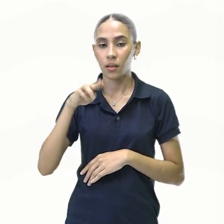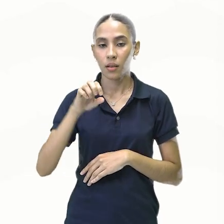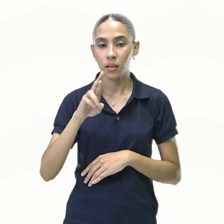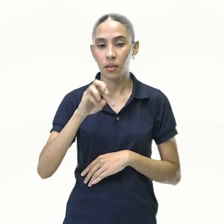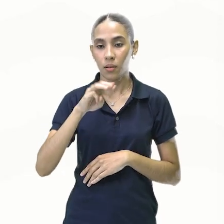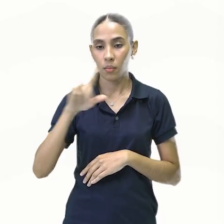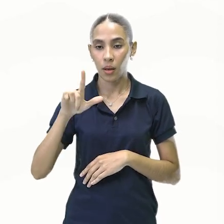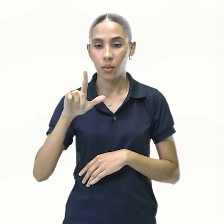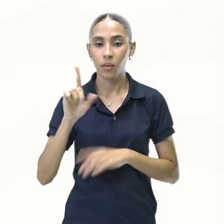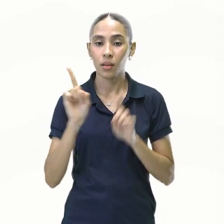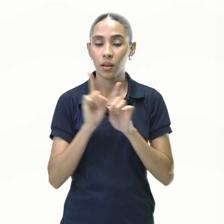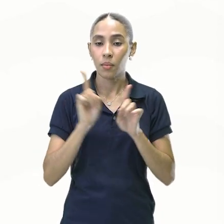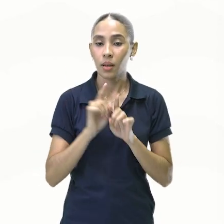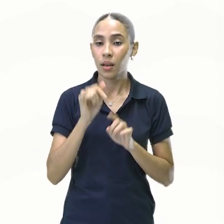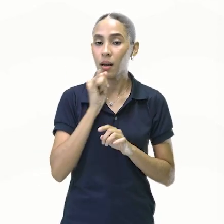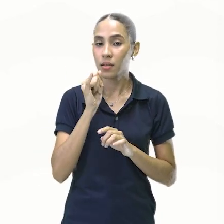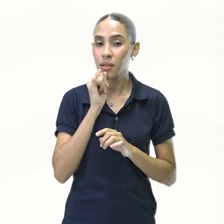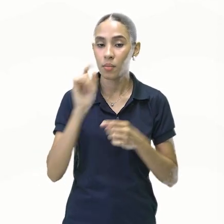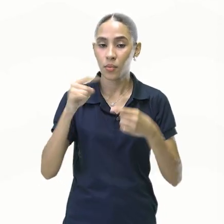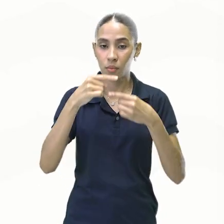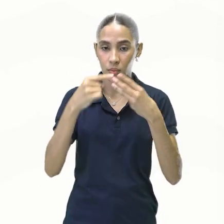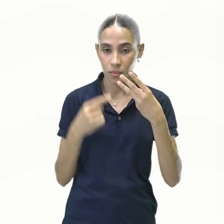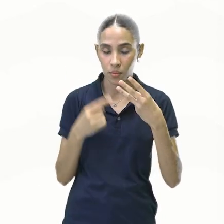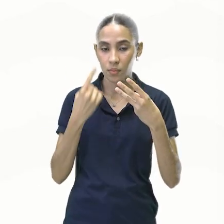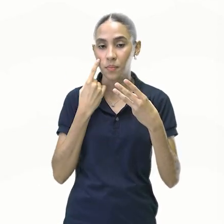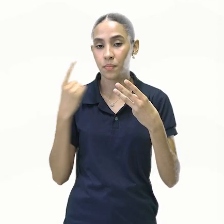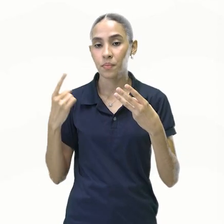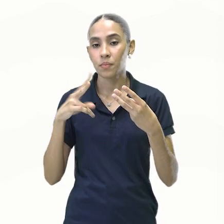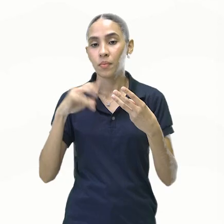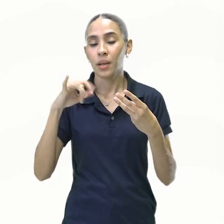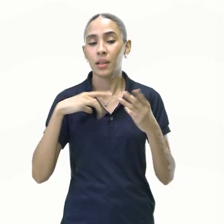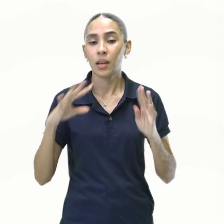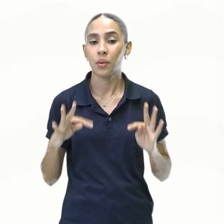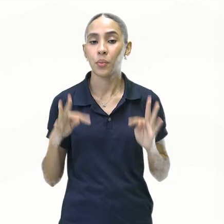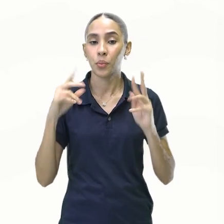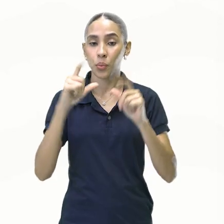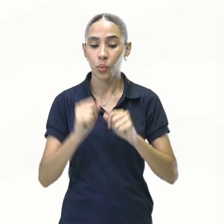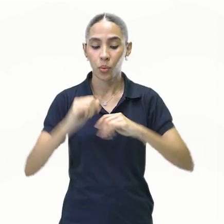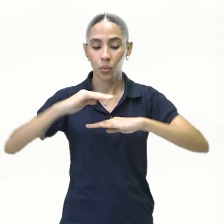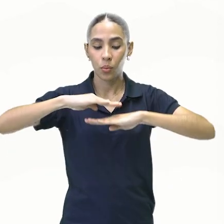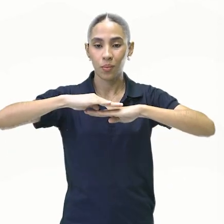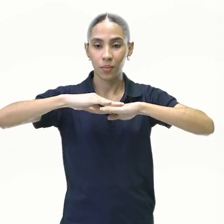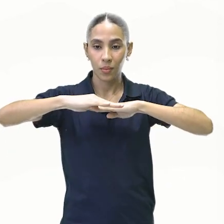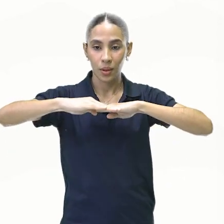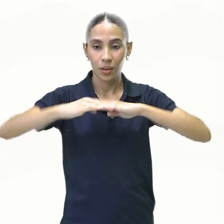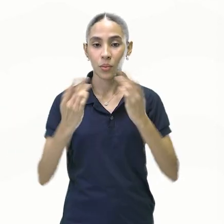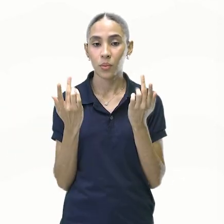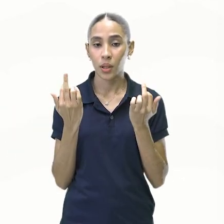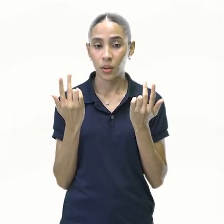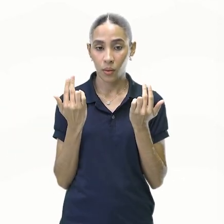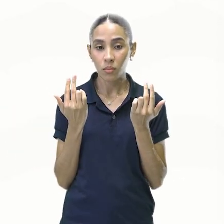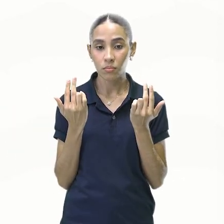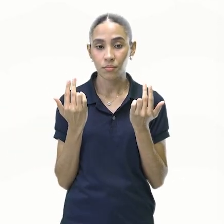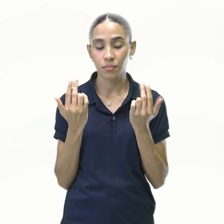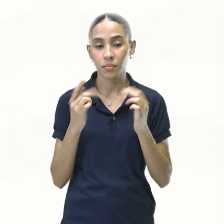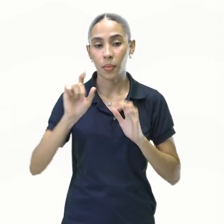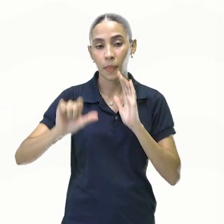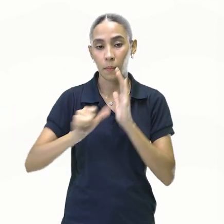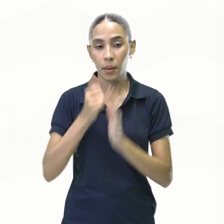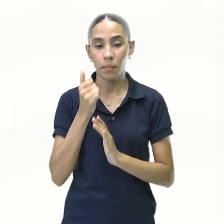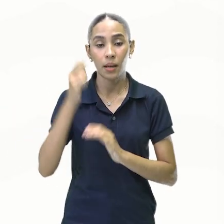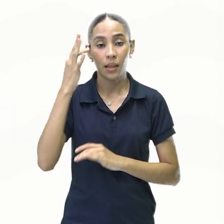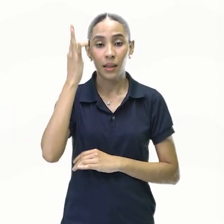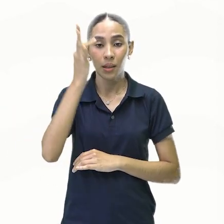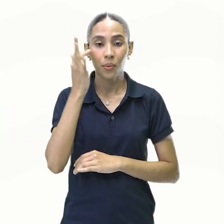raio incidente, a reta normal e o raio refletido, eles estão todos no mesmo plano. É a primeira lei.